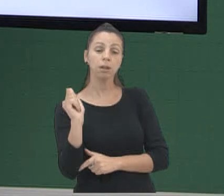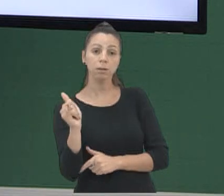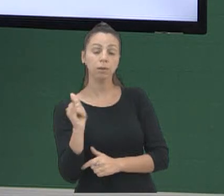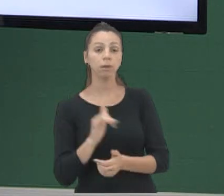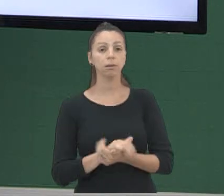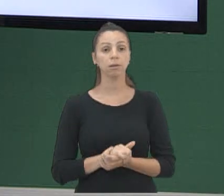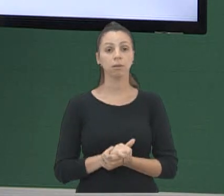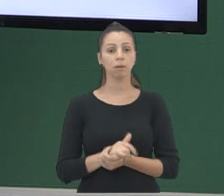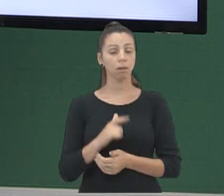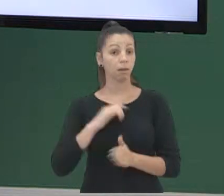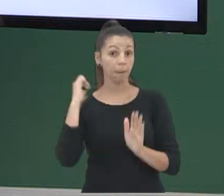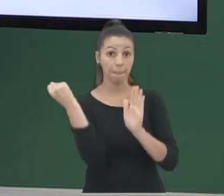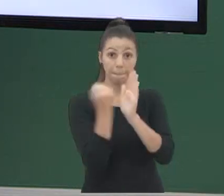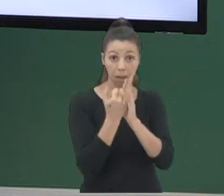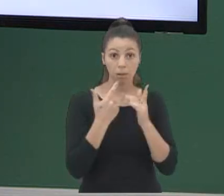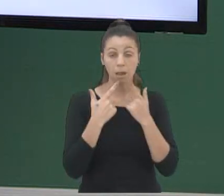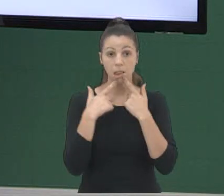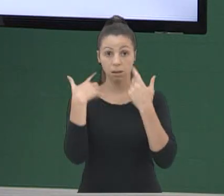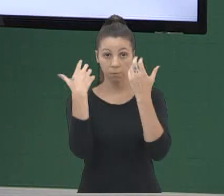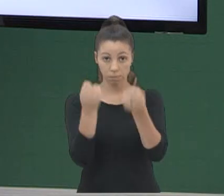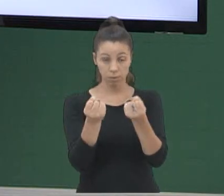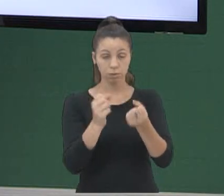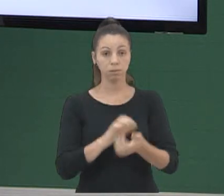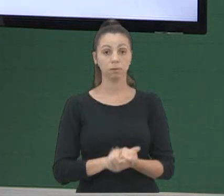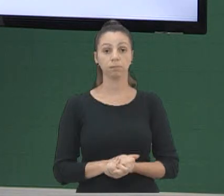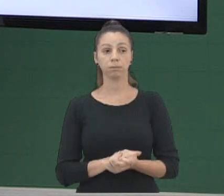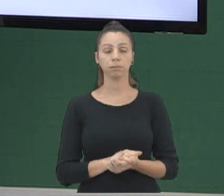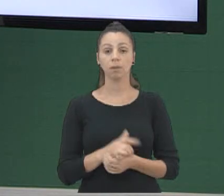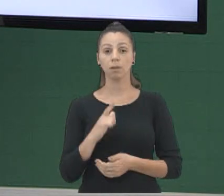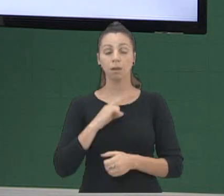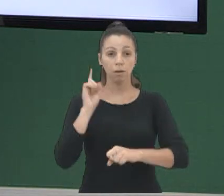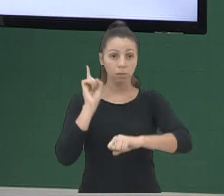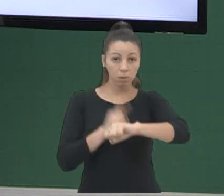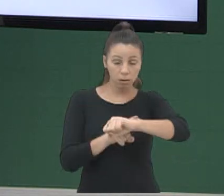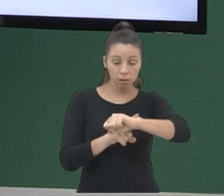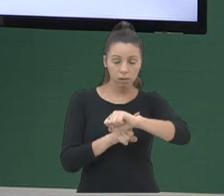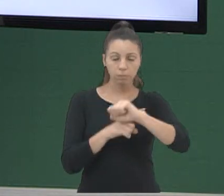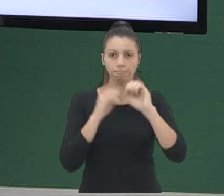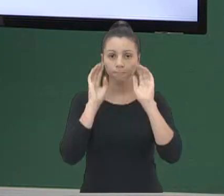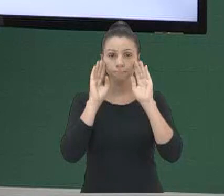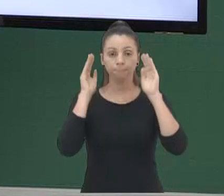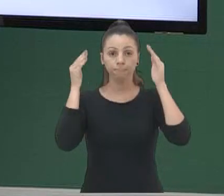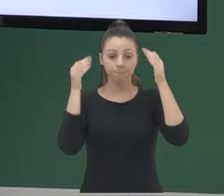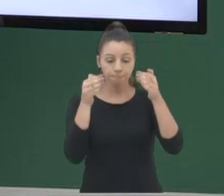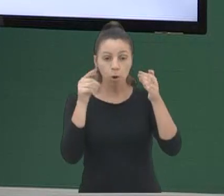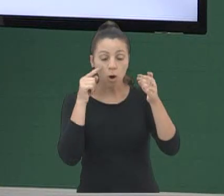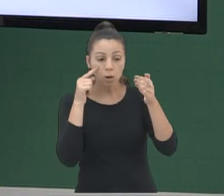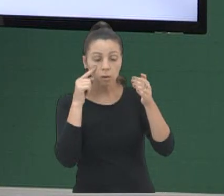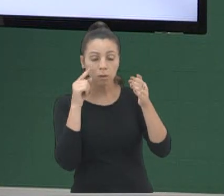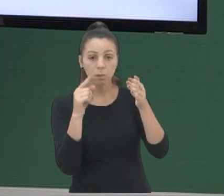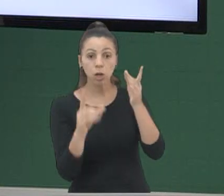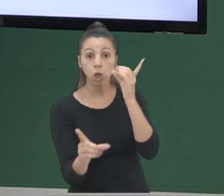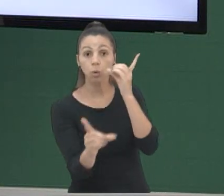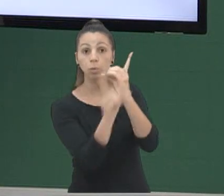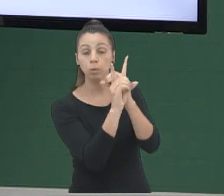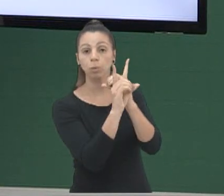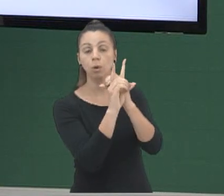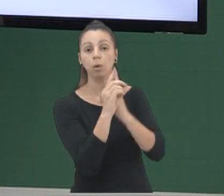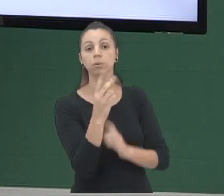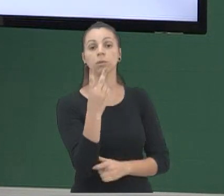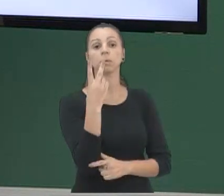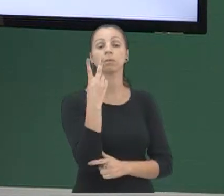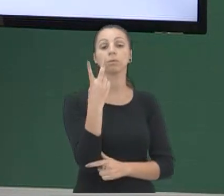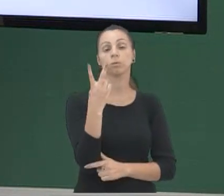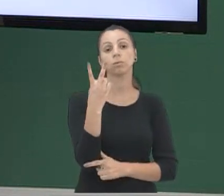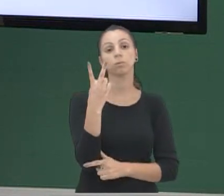Há marcas linguísticas. Então, eu vou te dar uns segundos para você focalizar aí uma ou duas marcas linguísticas que